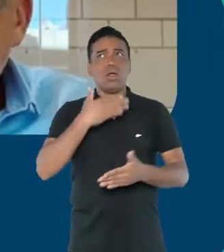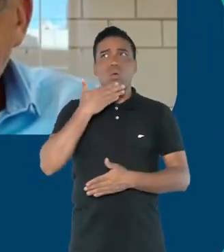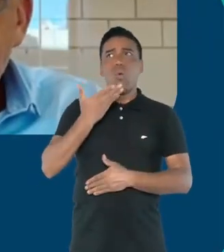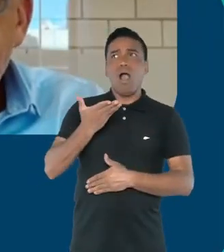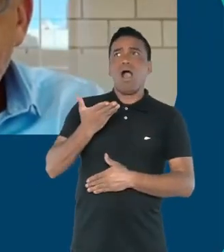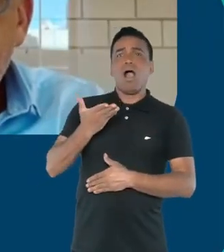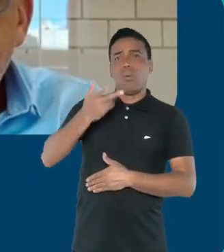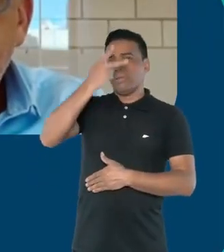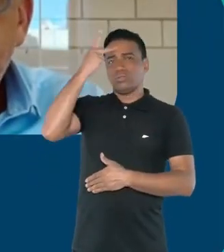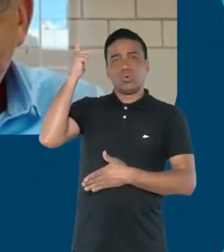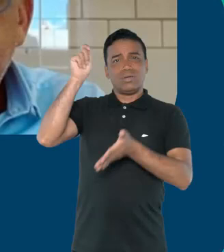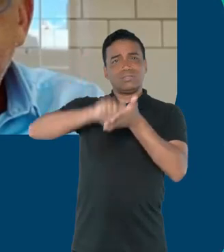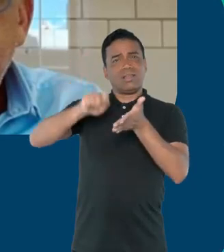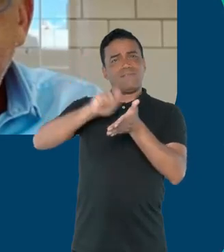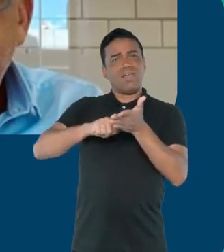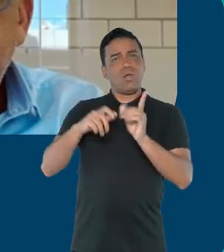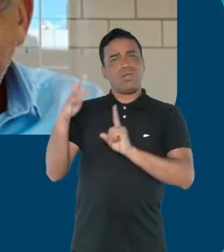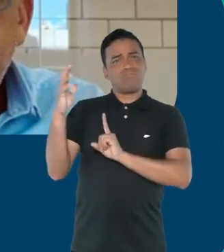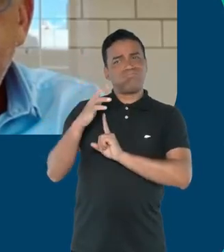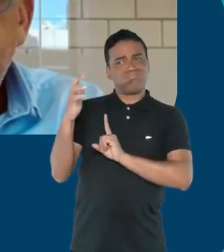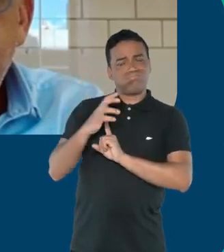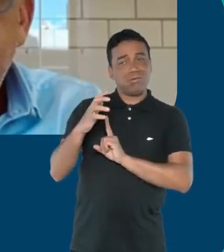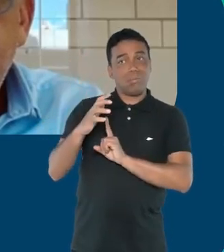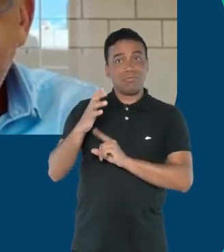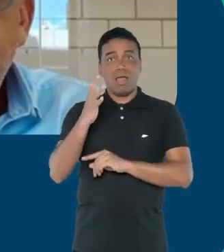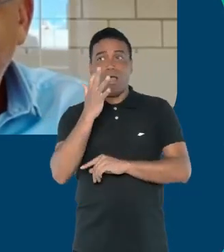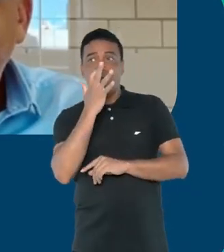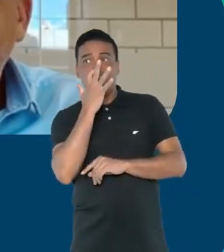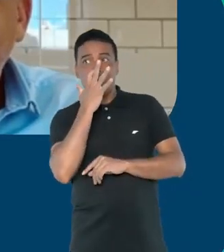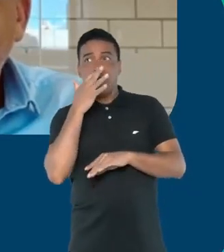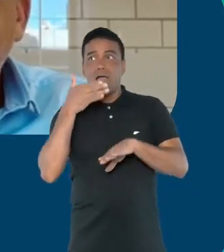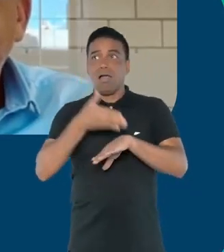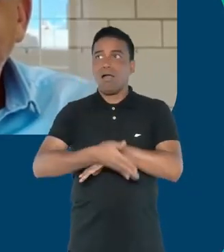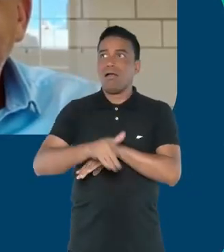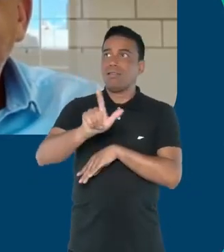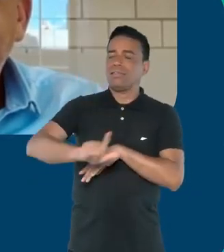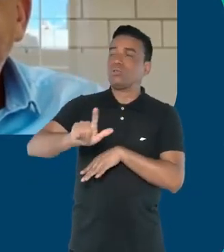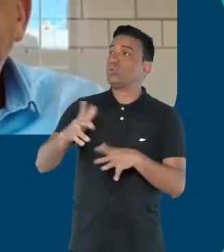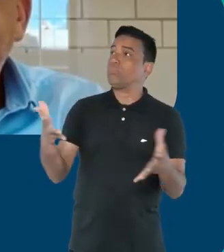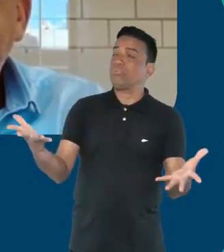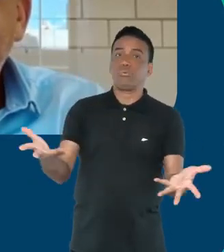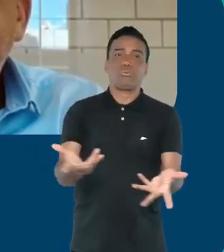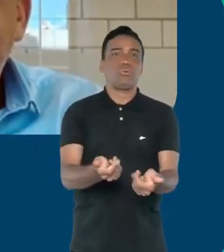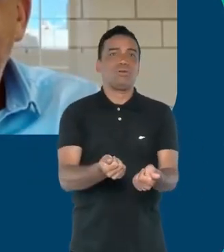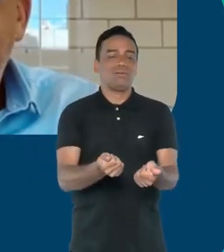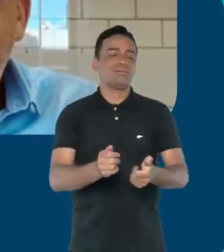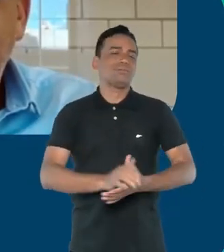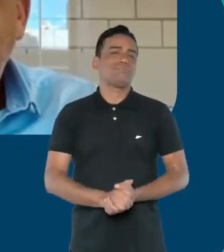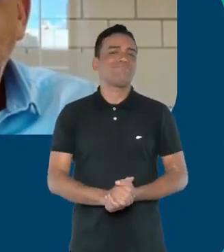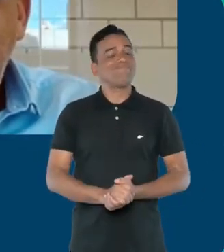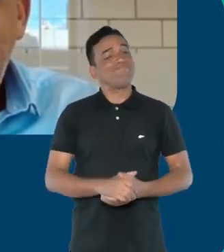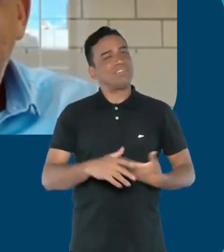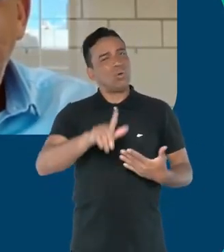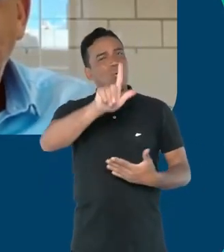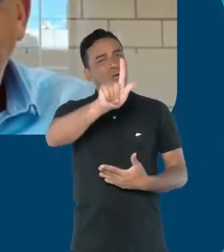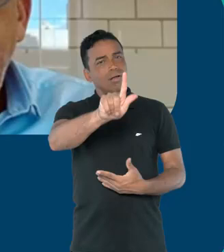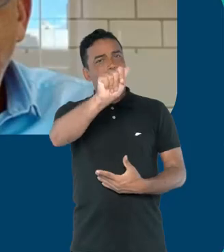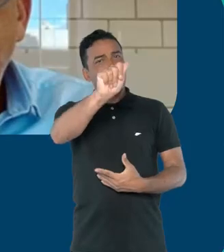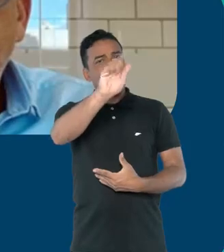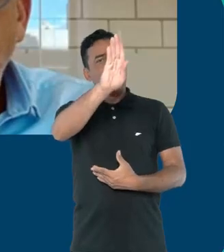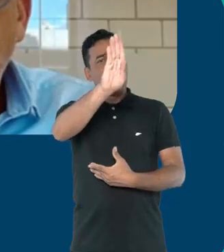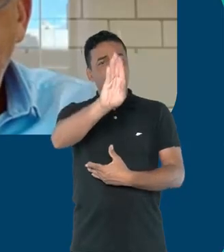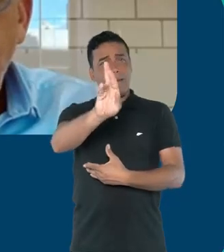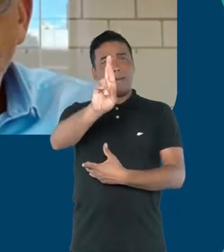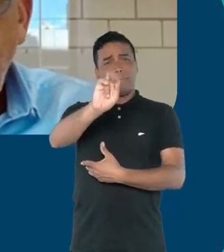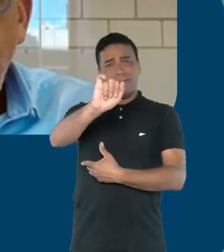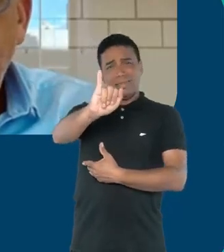que talvez te fizeram encantar pela literatura, pela possibilidade do livro? Gabriel, eu sou de uma família do